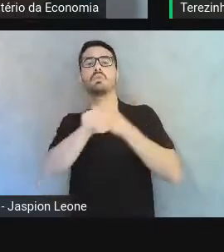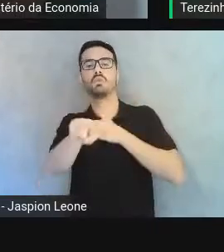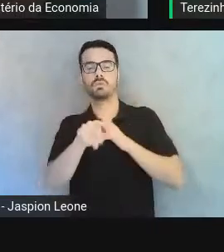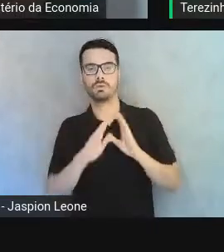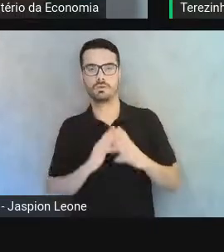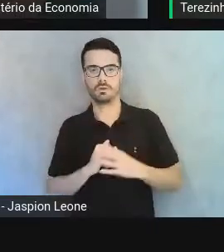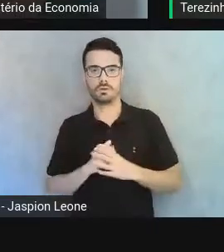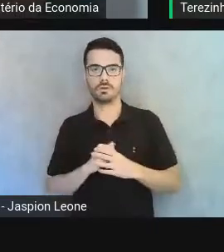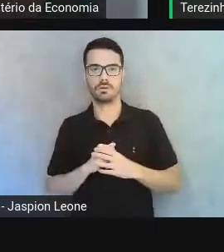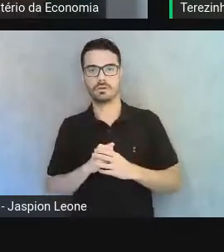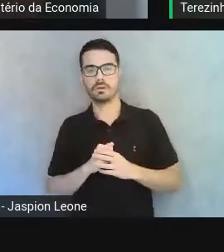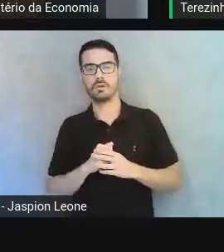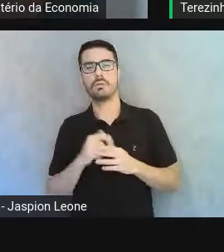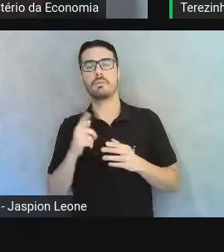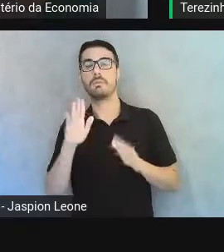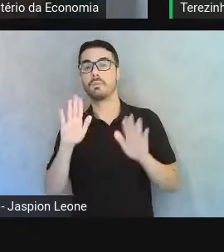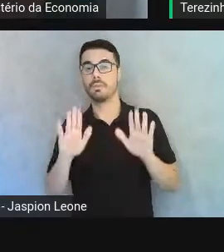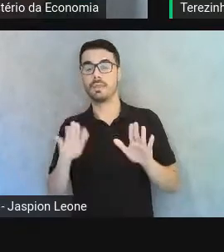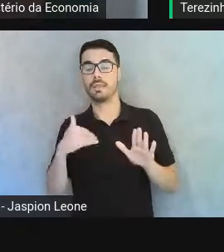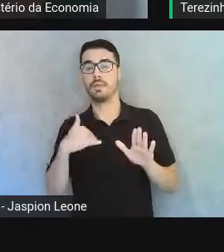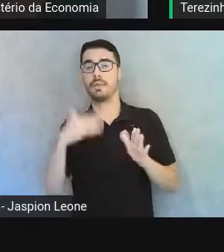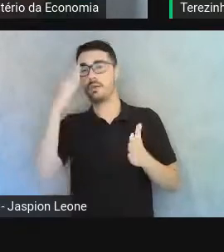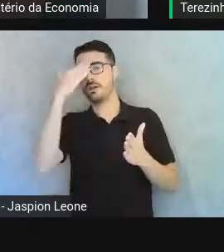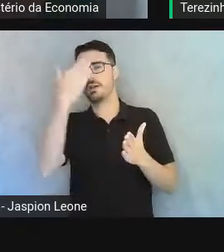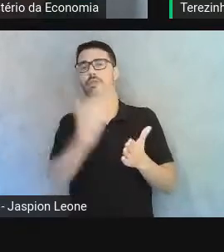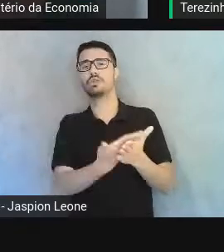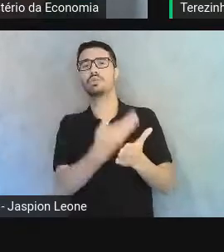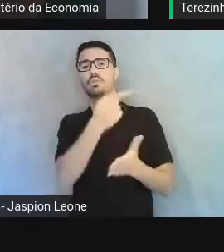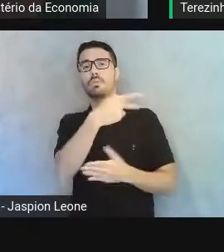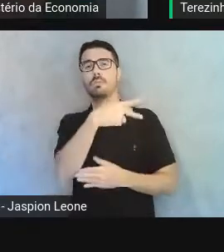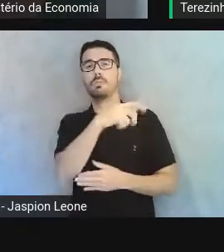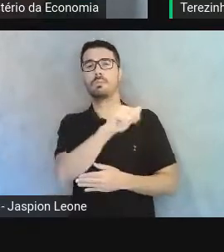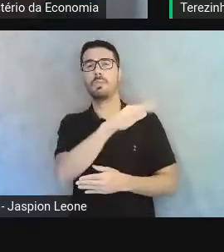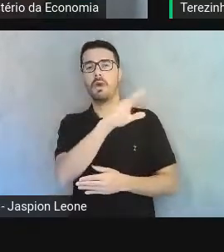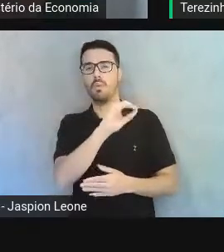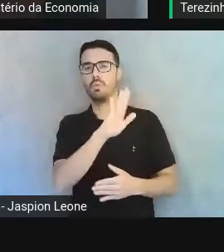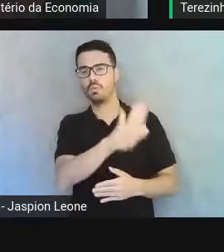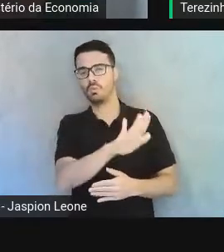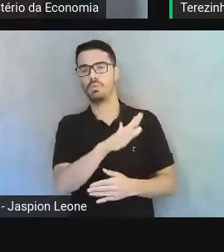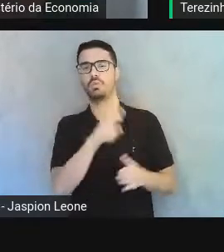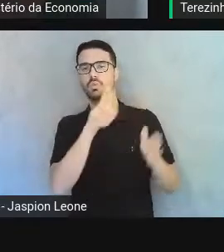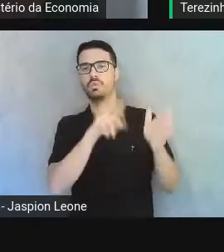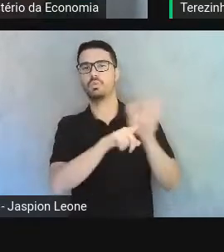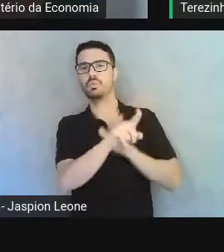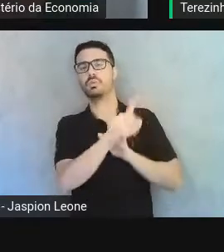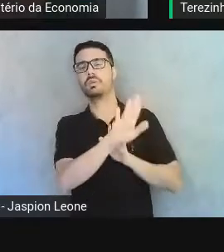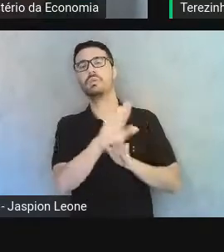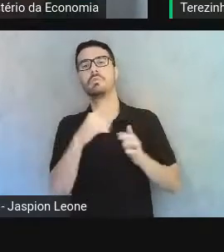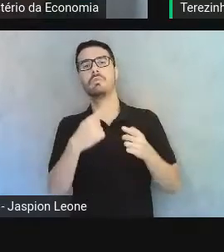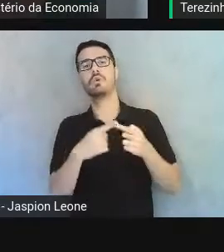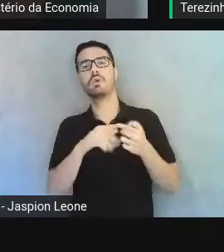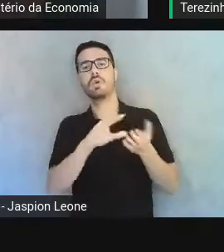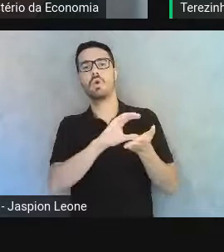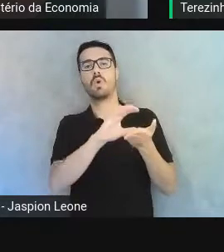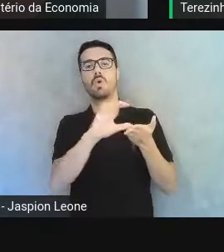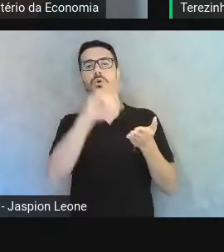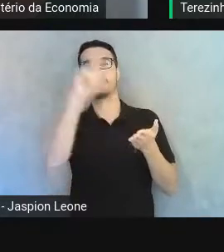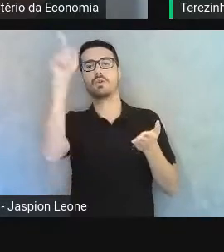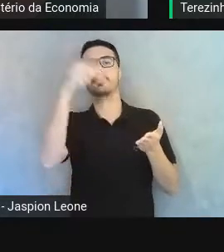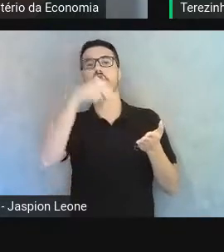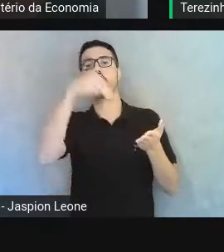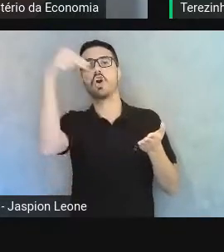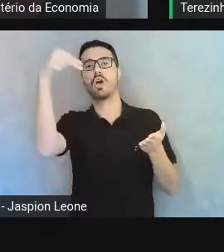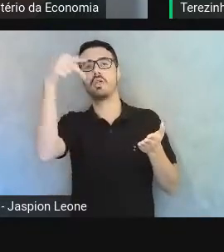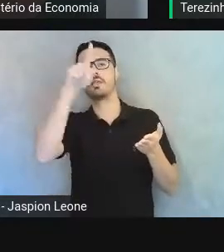que o orçamento, eu creio que seja para o Paulo, né? Por que o orçamento vem sendo alocado para o Nordeste há muito tempo e não